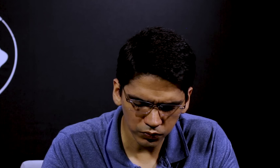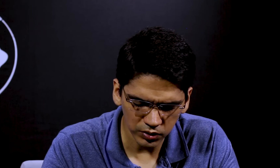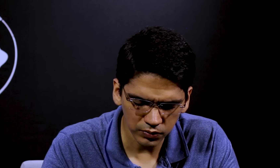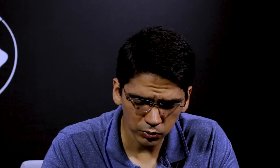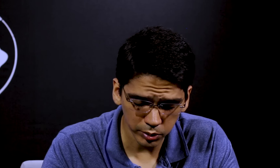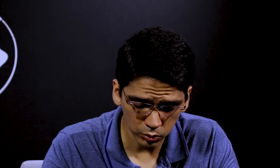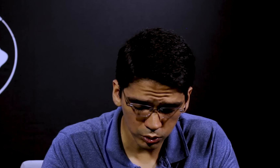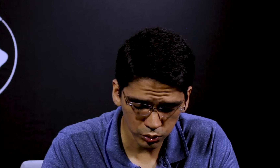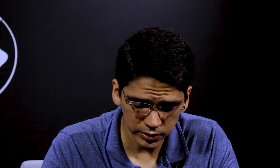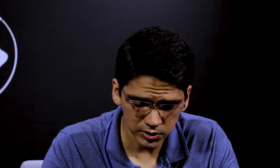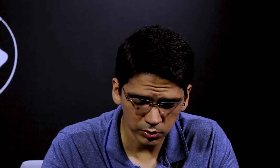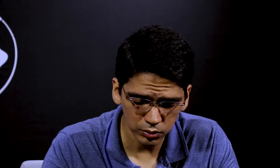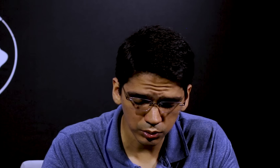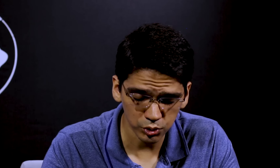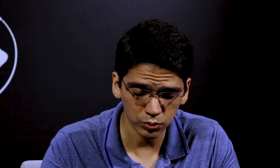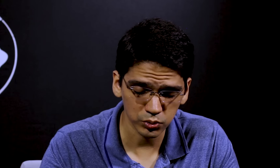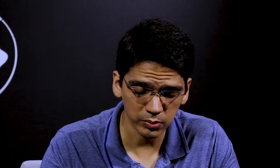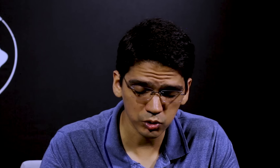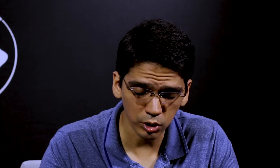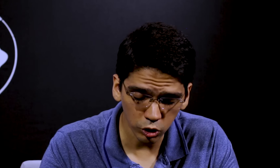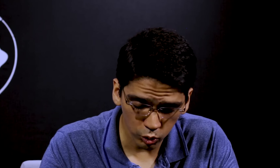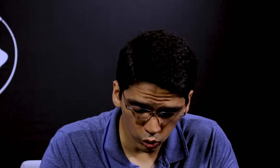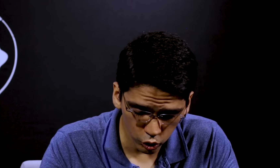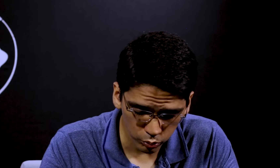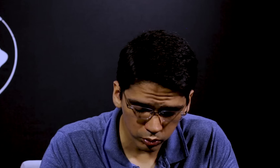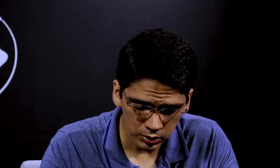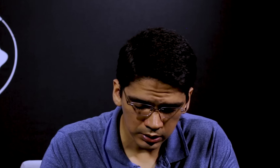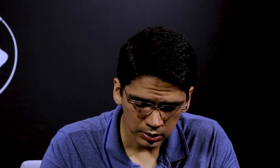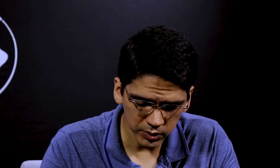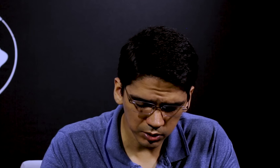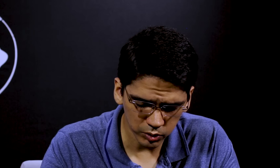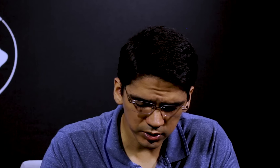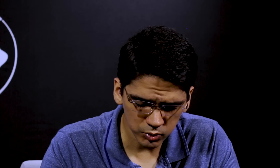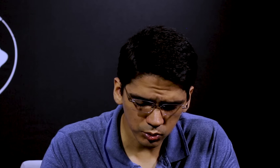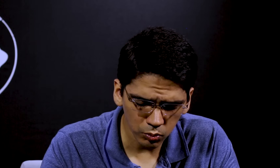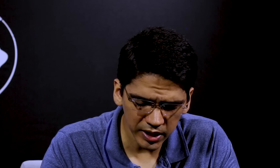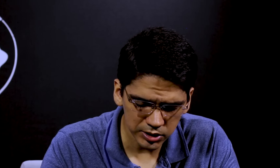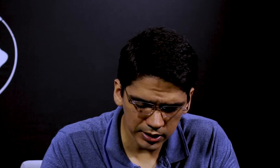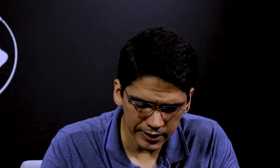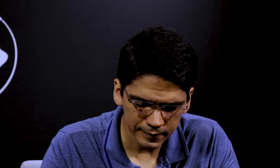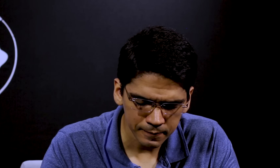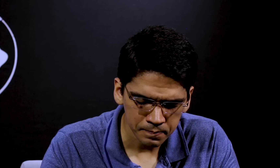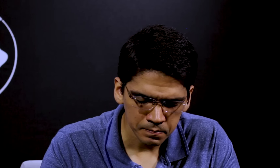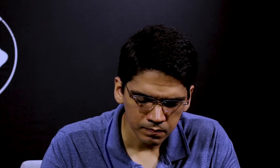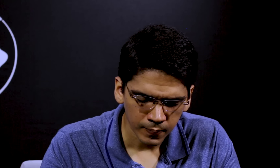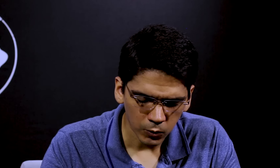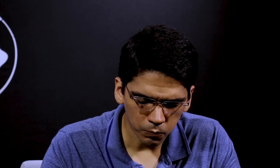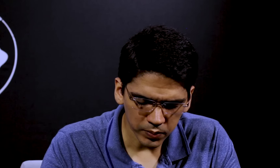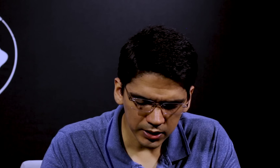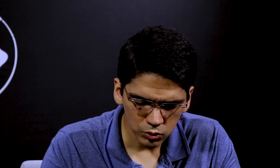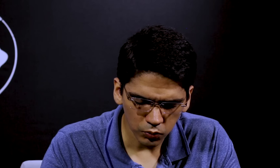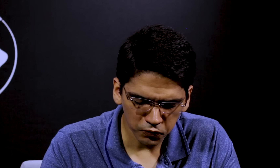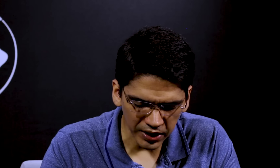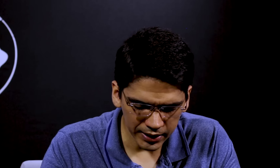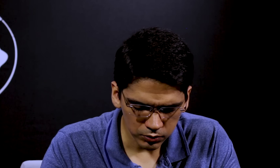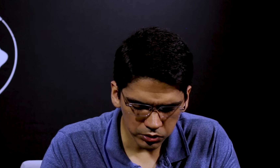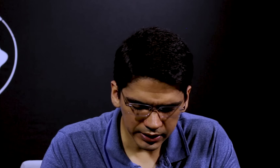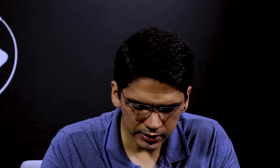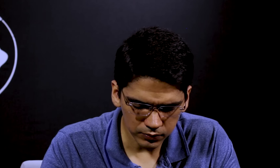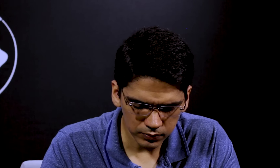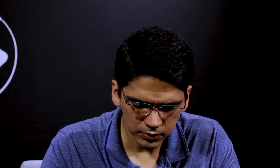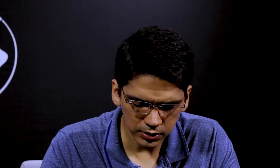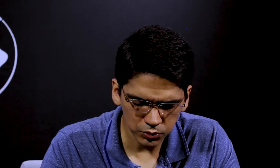nosso convívio, para o nosso conhecimento, que o Senhor nos abençoe como corpo, para que possamos compartilhar o peso, o